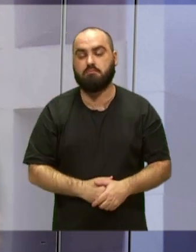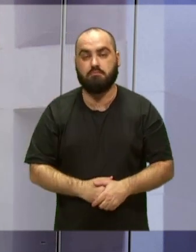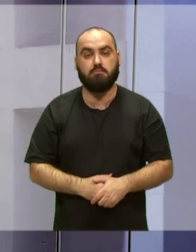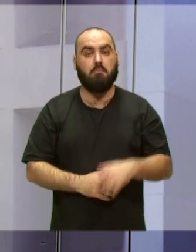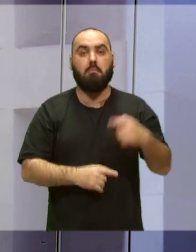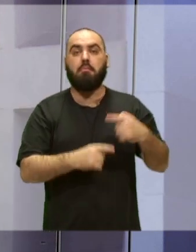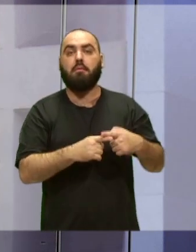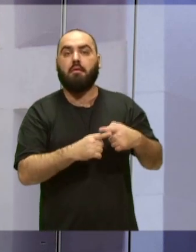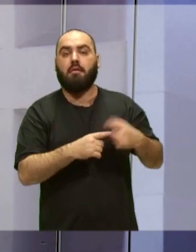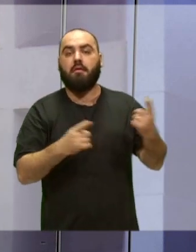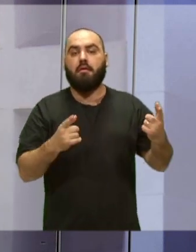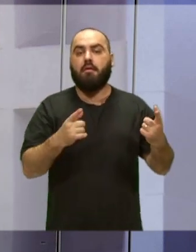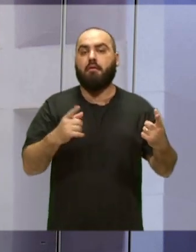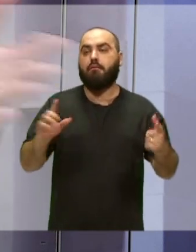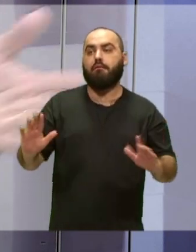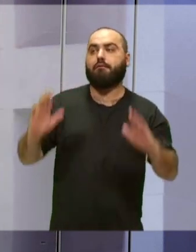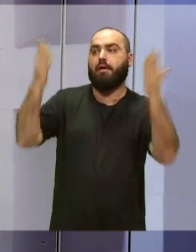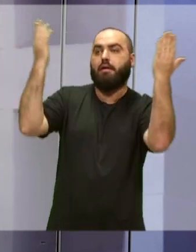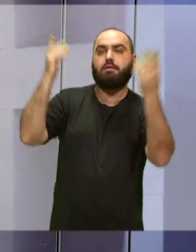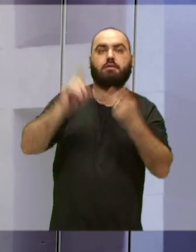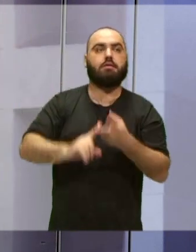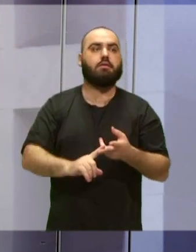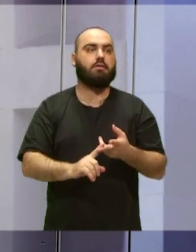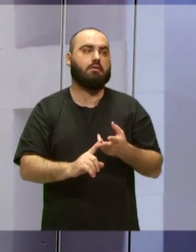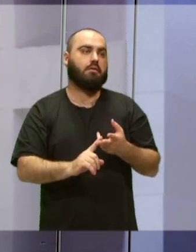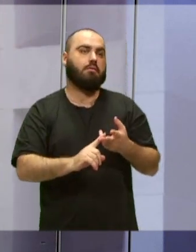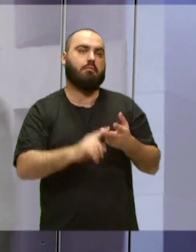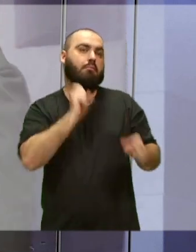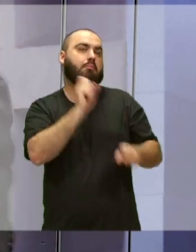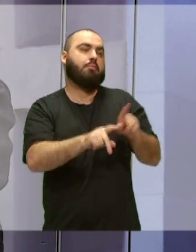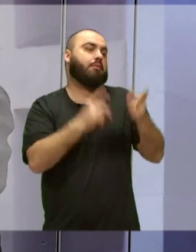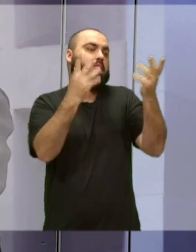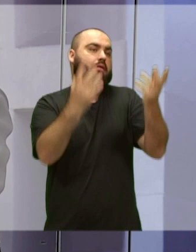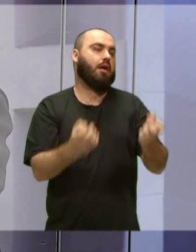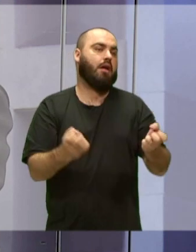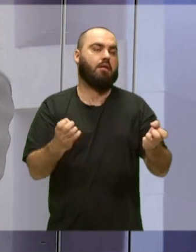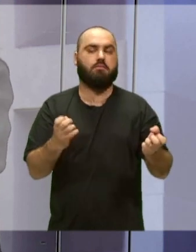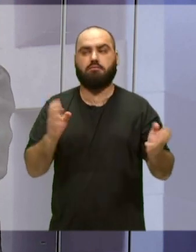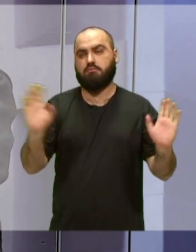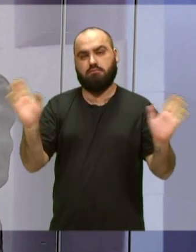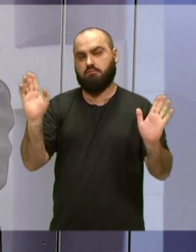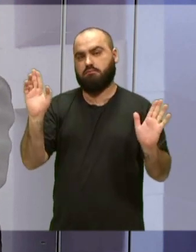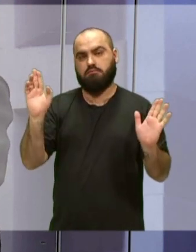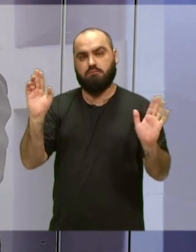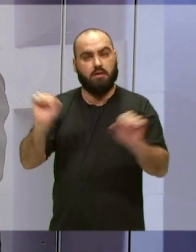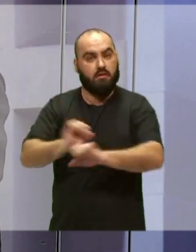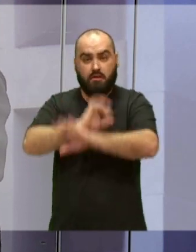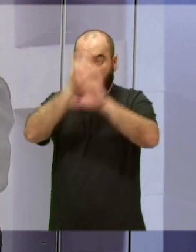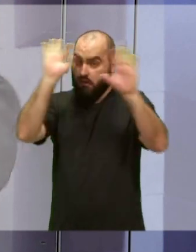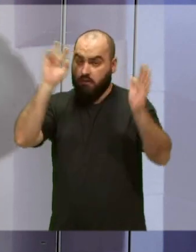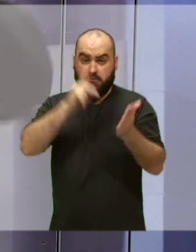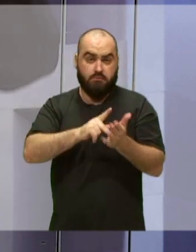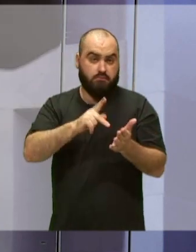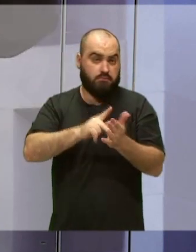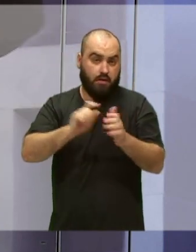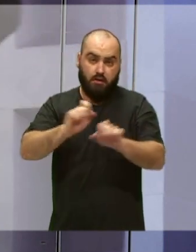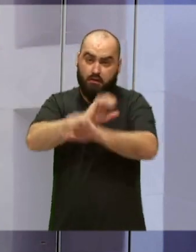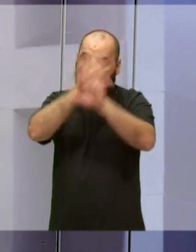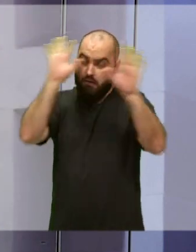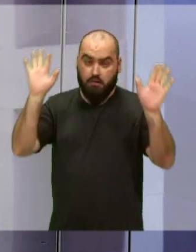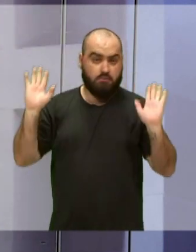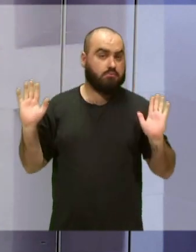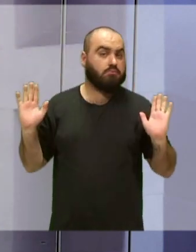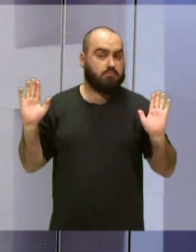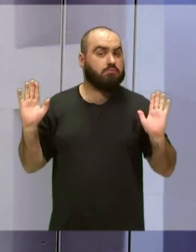só porque em nome de uma festa como isso não não encaixa a verdade ela é muito clara e Ah mas